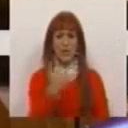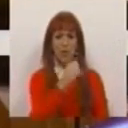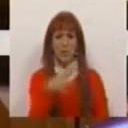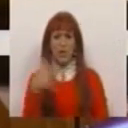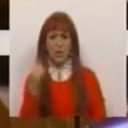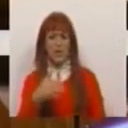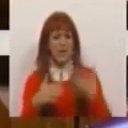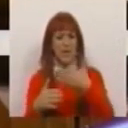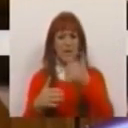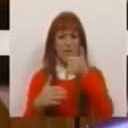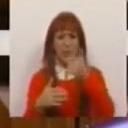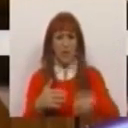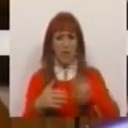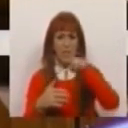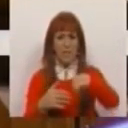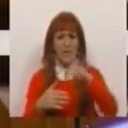2012,